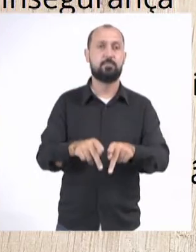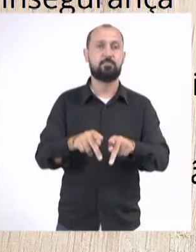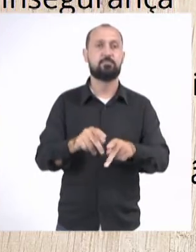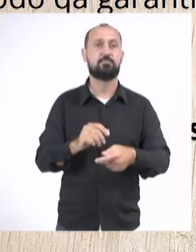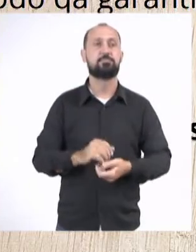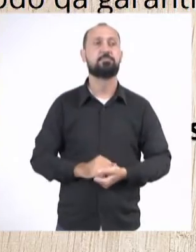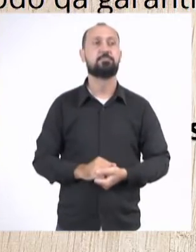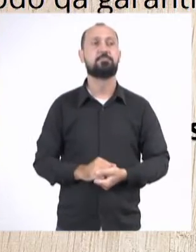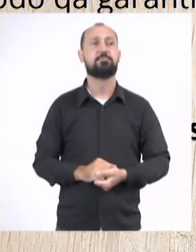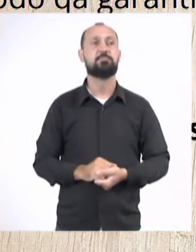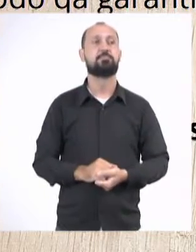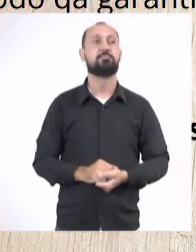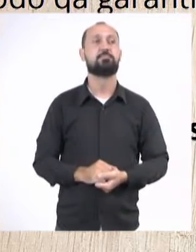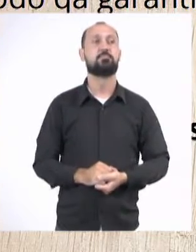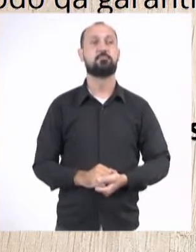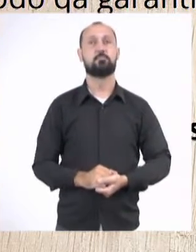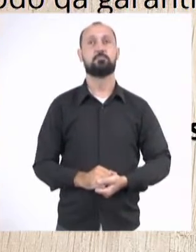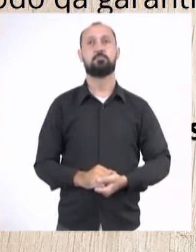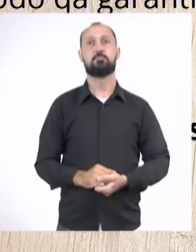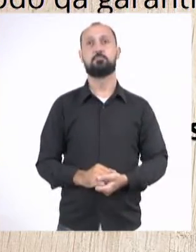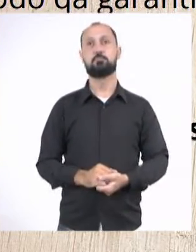ENAP.